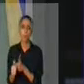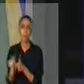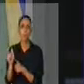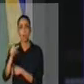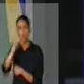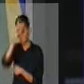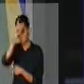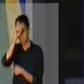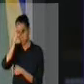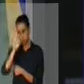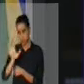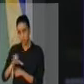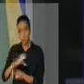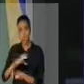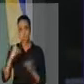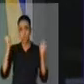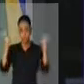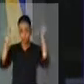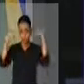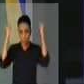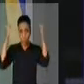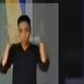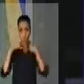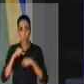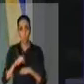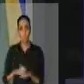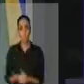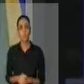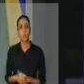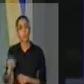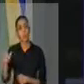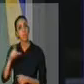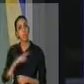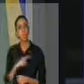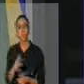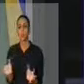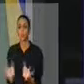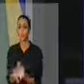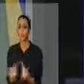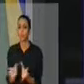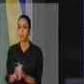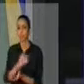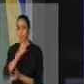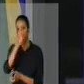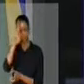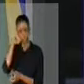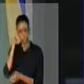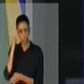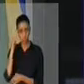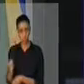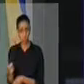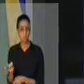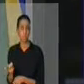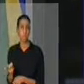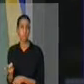no Hospital Regional de Chapecó, onde tem um grupo de pessoas